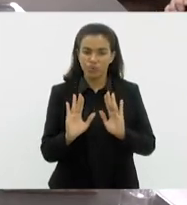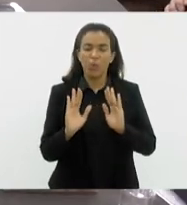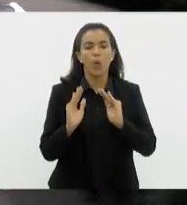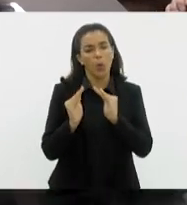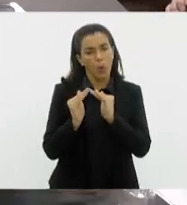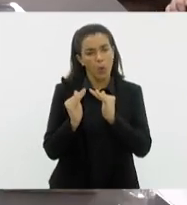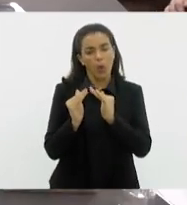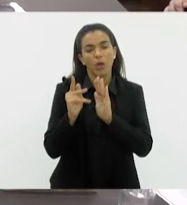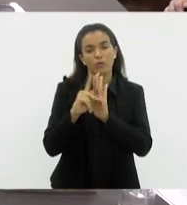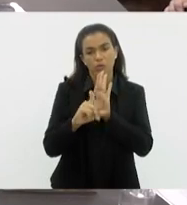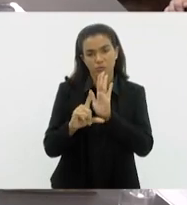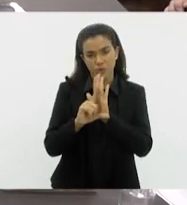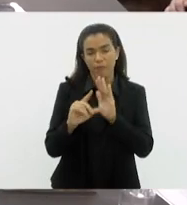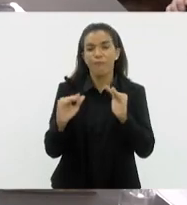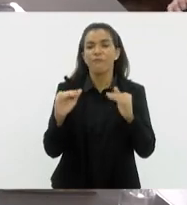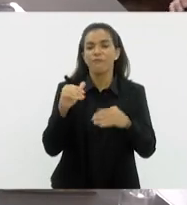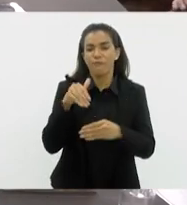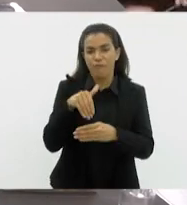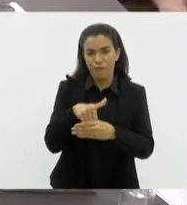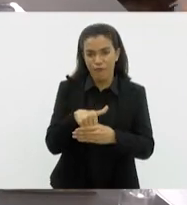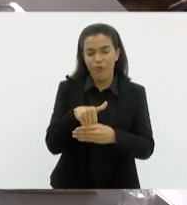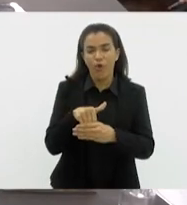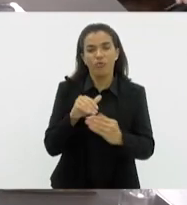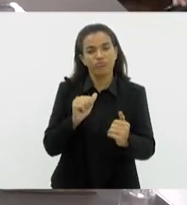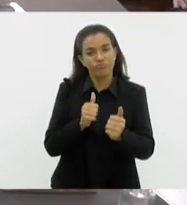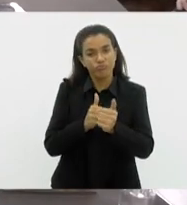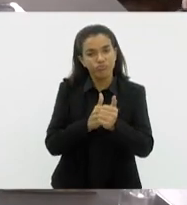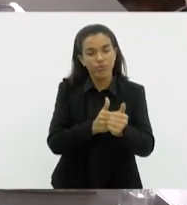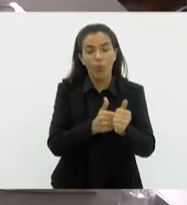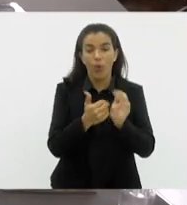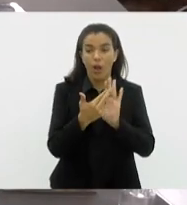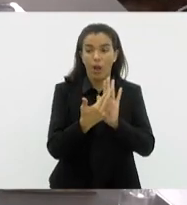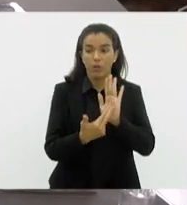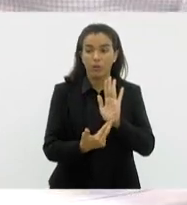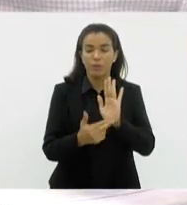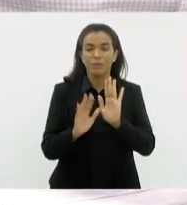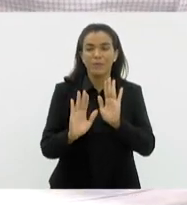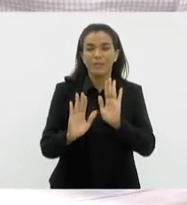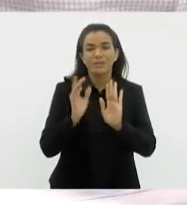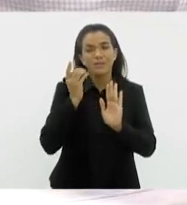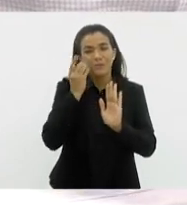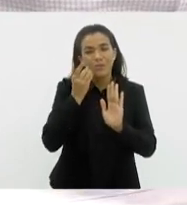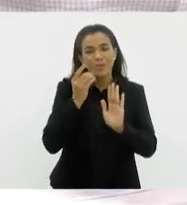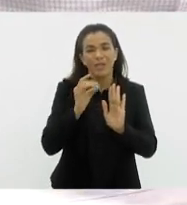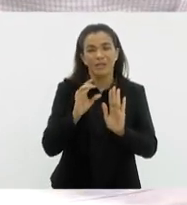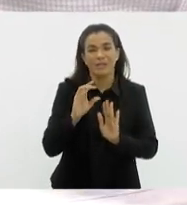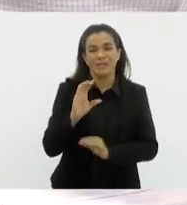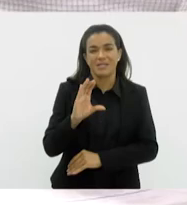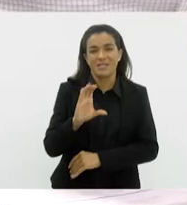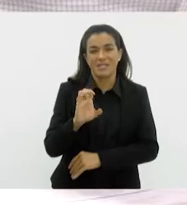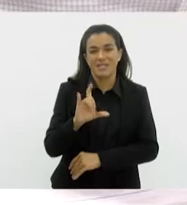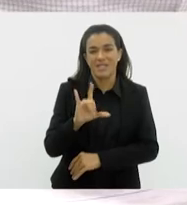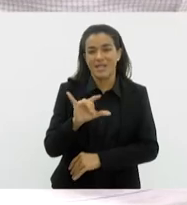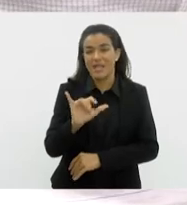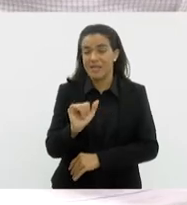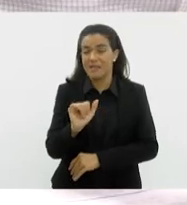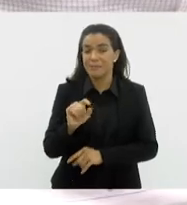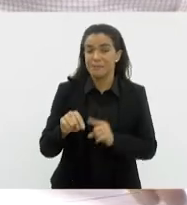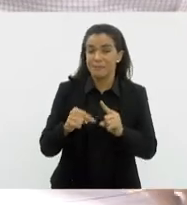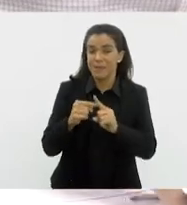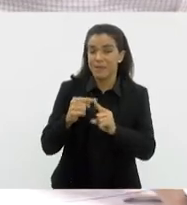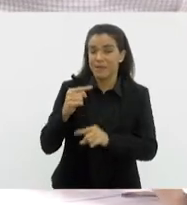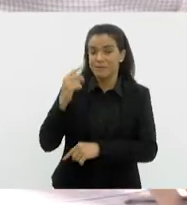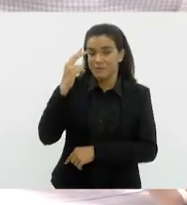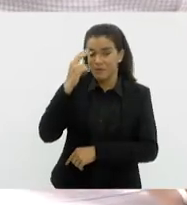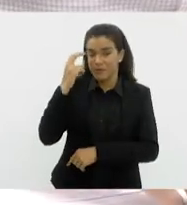com o projeto, voto com o relator. Eu não sei, deputada Célia, deputada Verônica, se Vossa Excelência estava